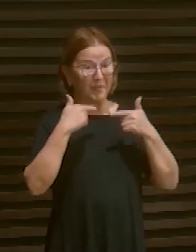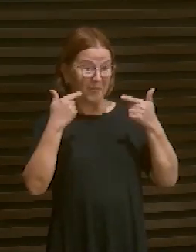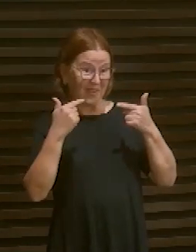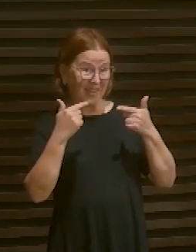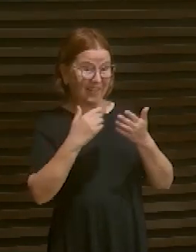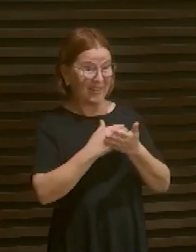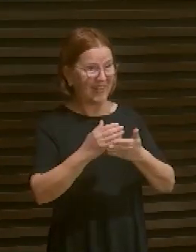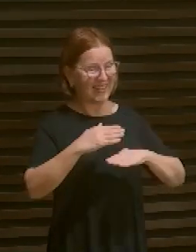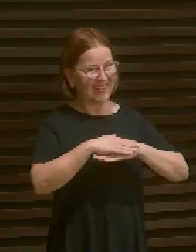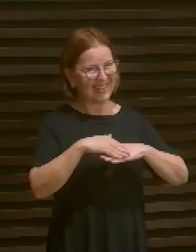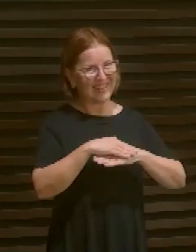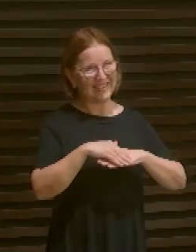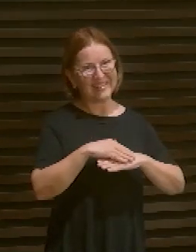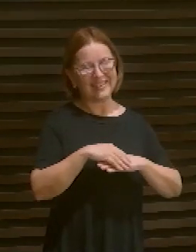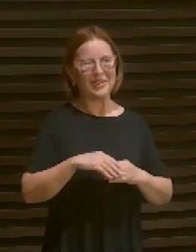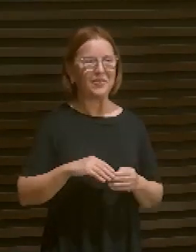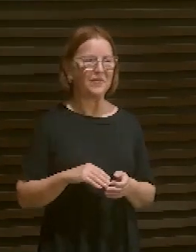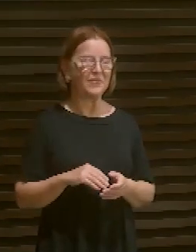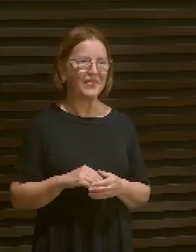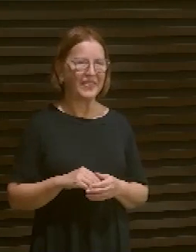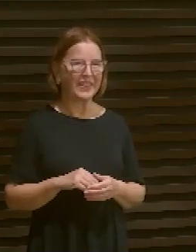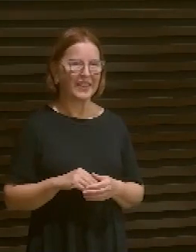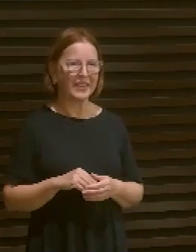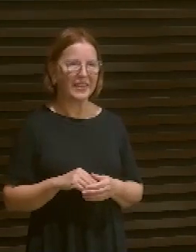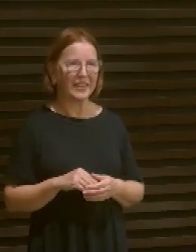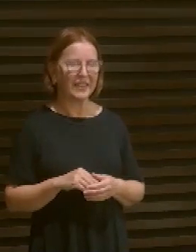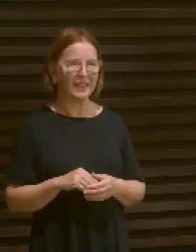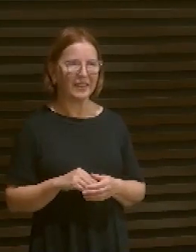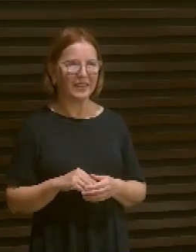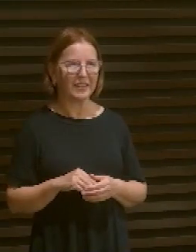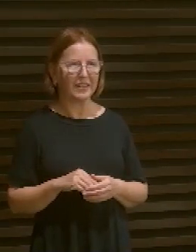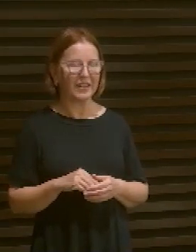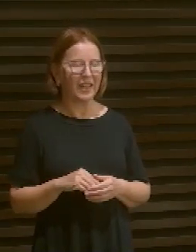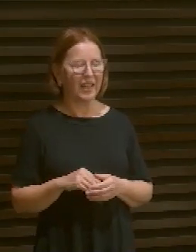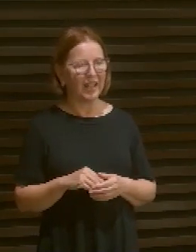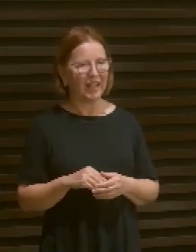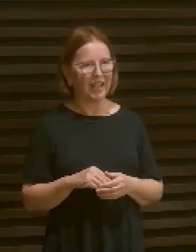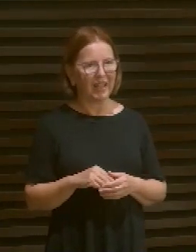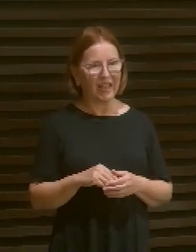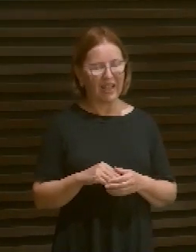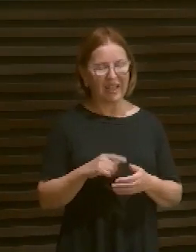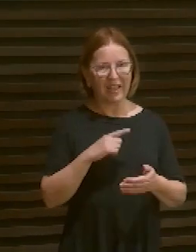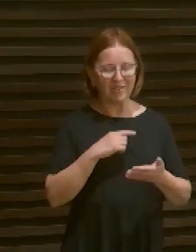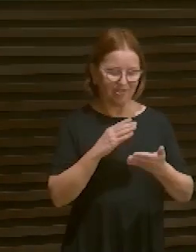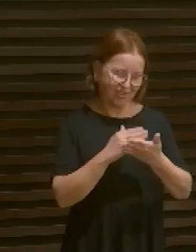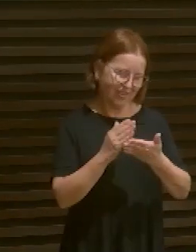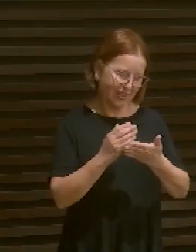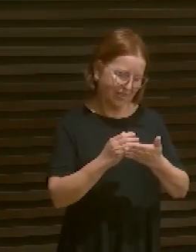com ele e em seguida começou a passar o tempo colorindo um livrinho ali.